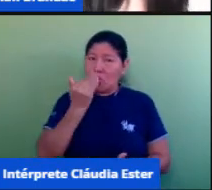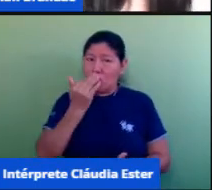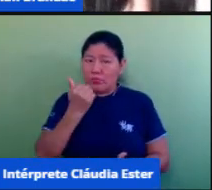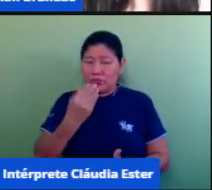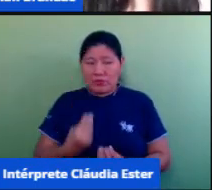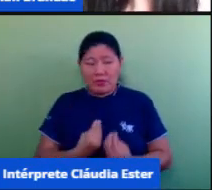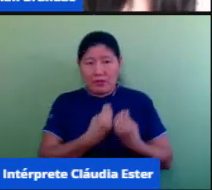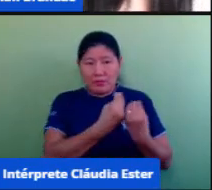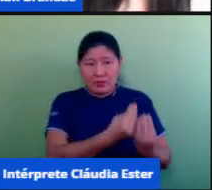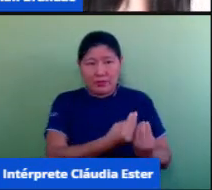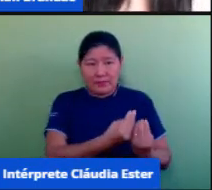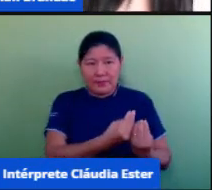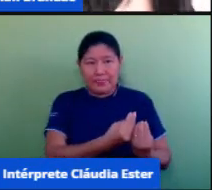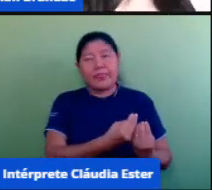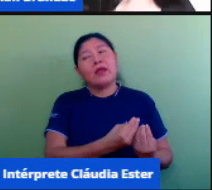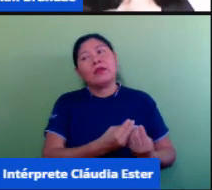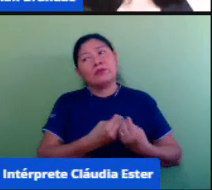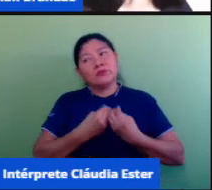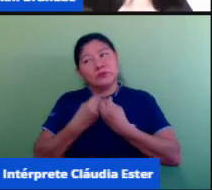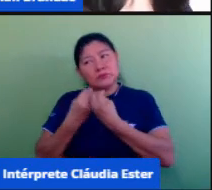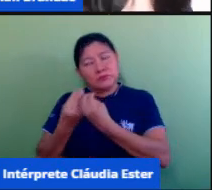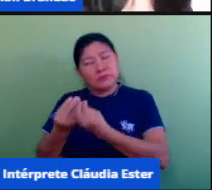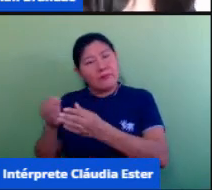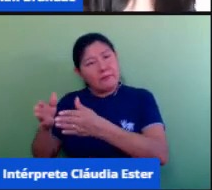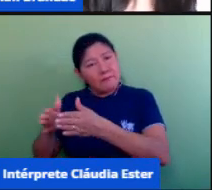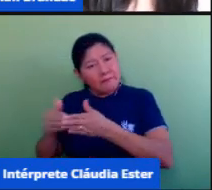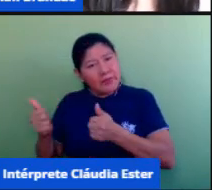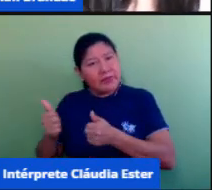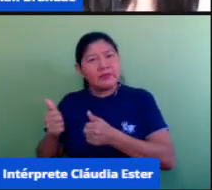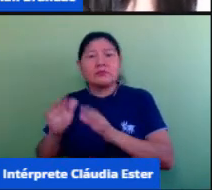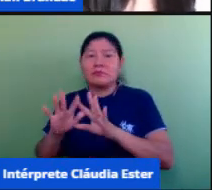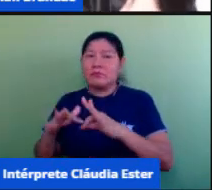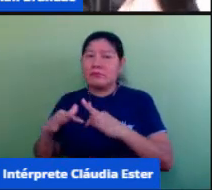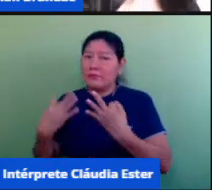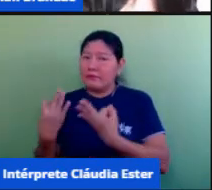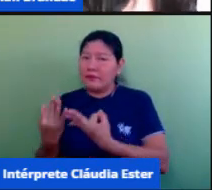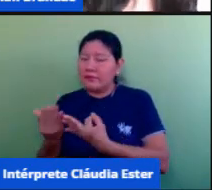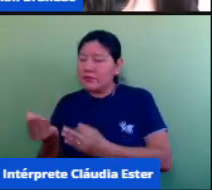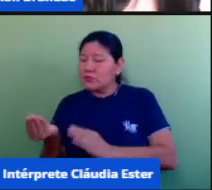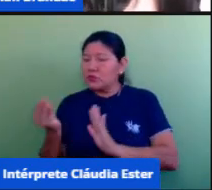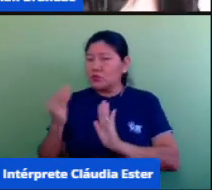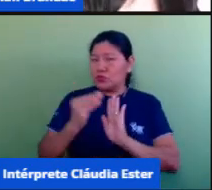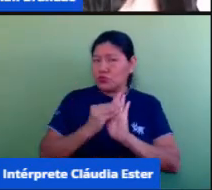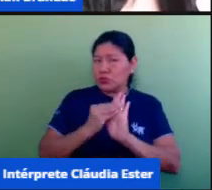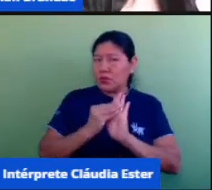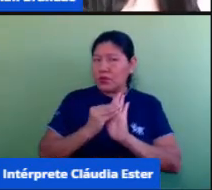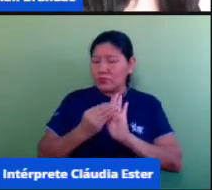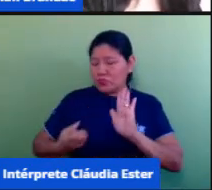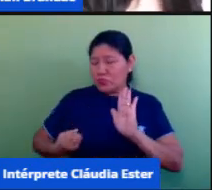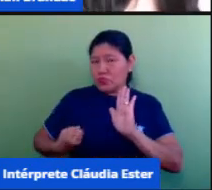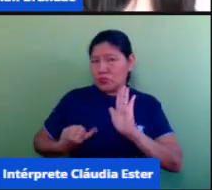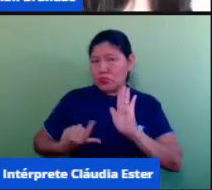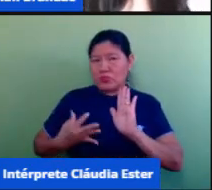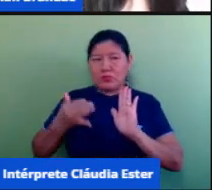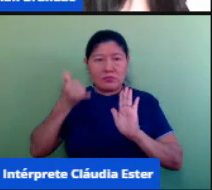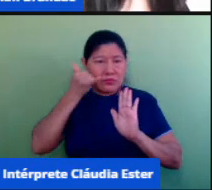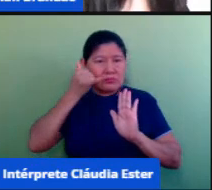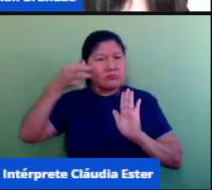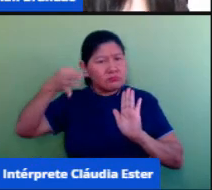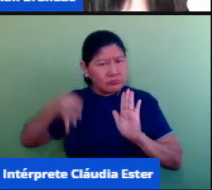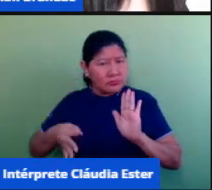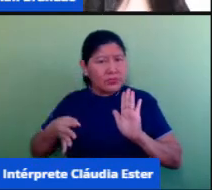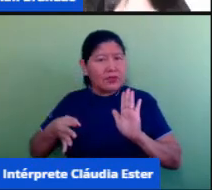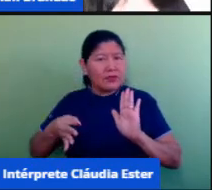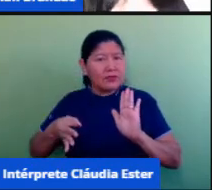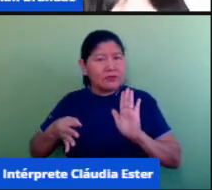coloque o número de telefone atualizado. Se eu tenho um momento de devolução de materiais que houve dentro